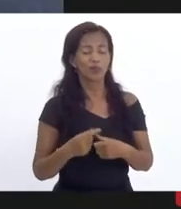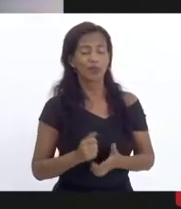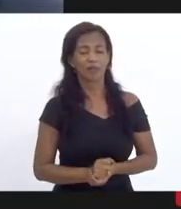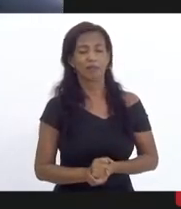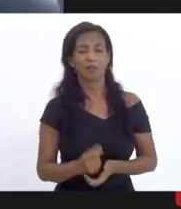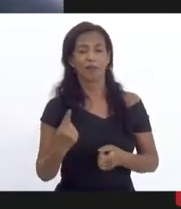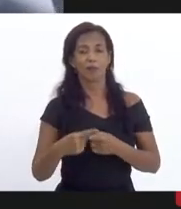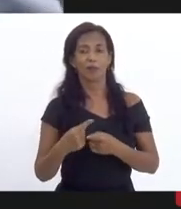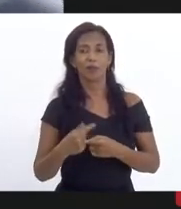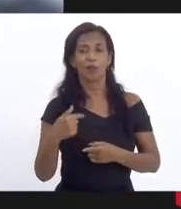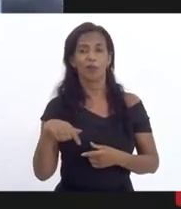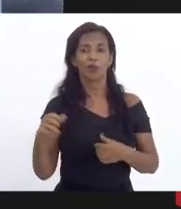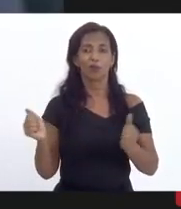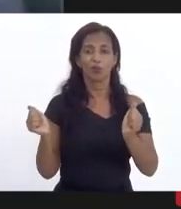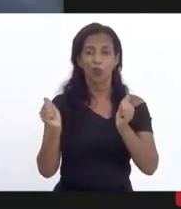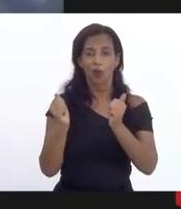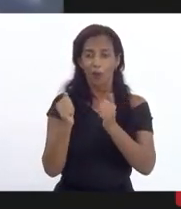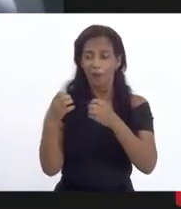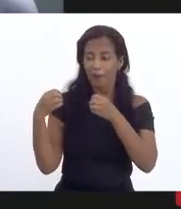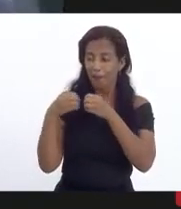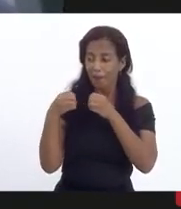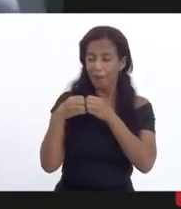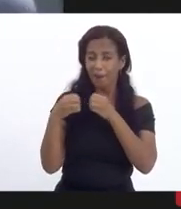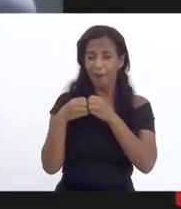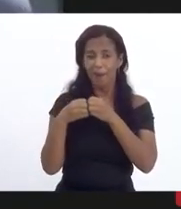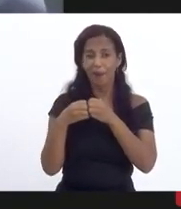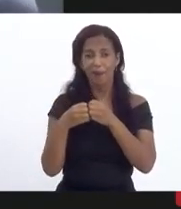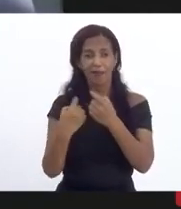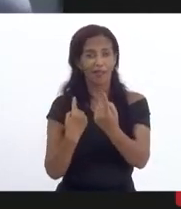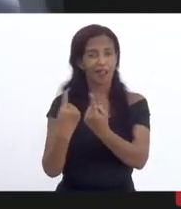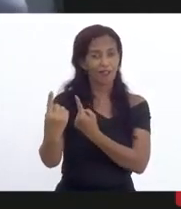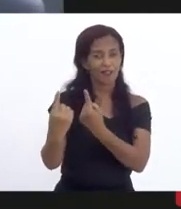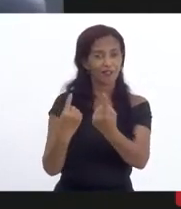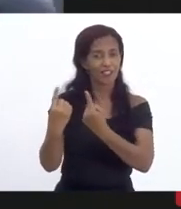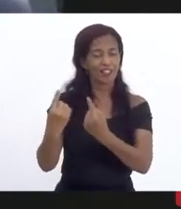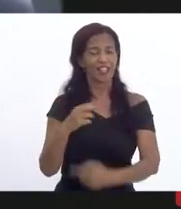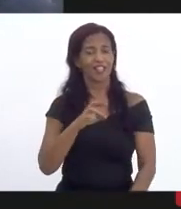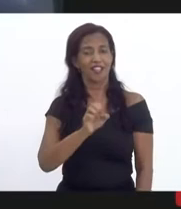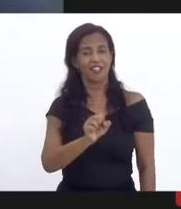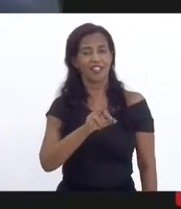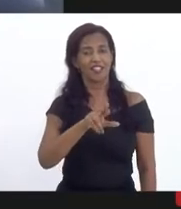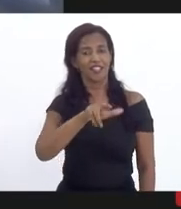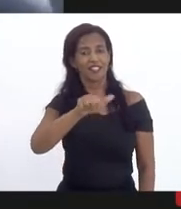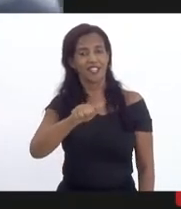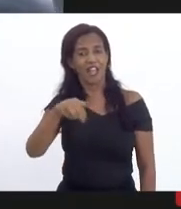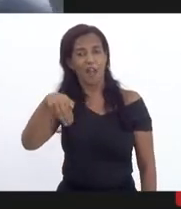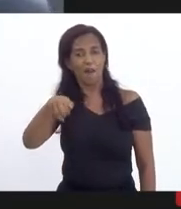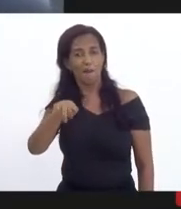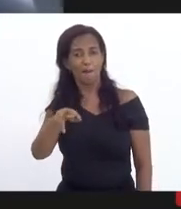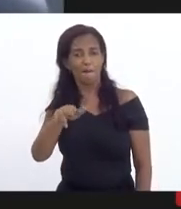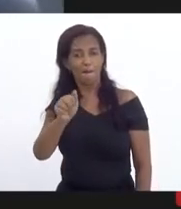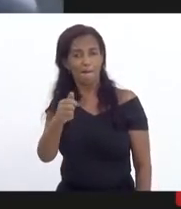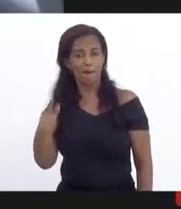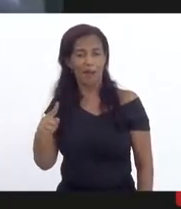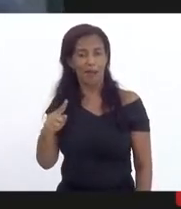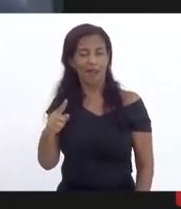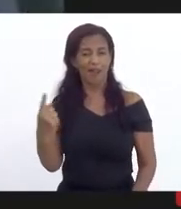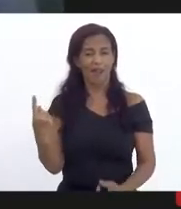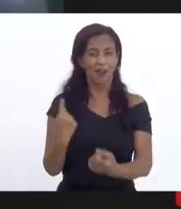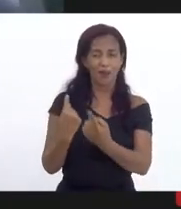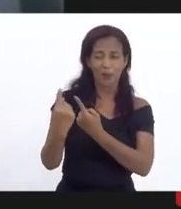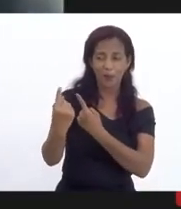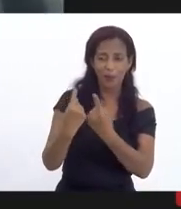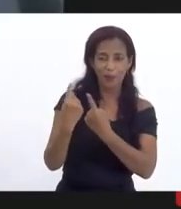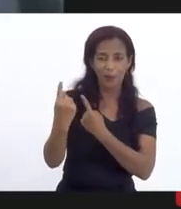Eu estou passando justamente na estrada Serra Mar, que interliga a Costa do Sol à Serra Verde